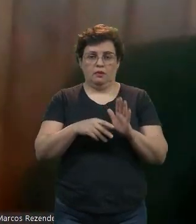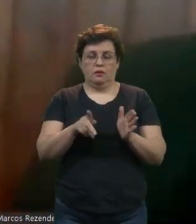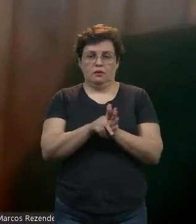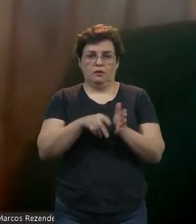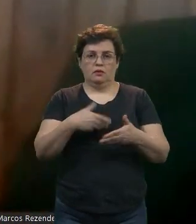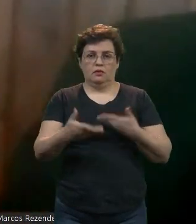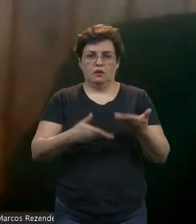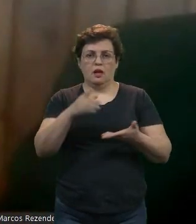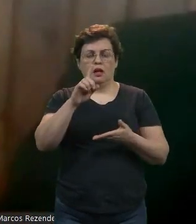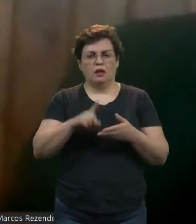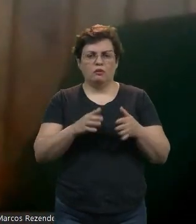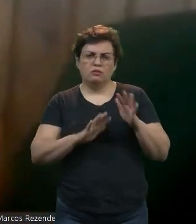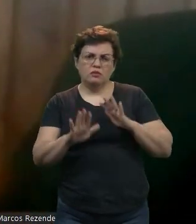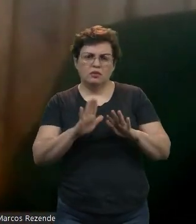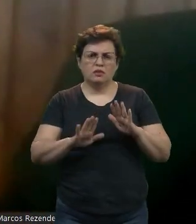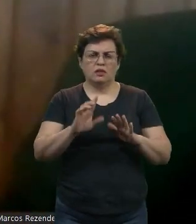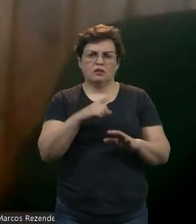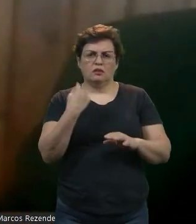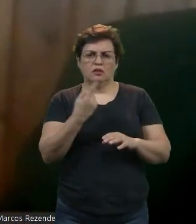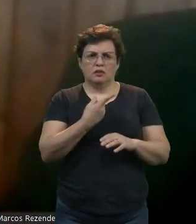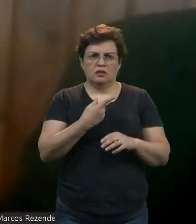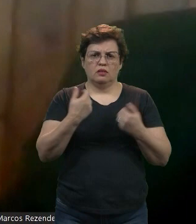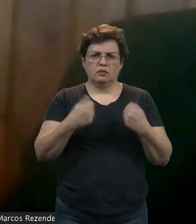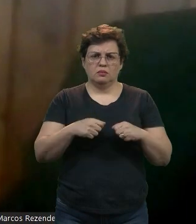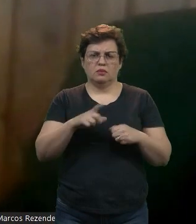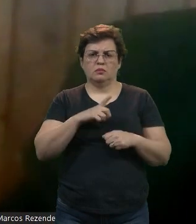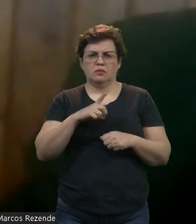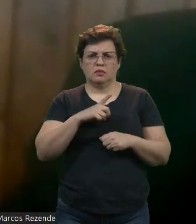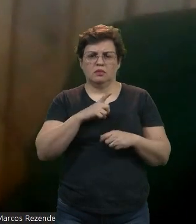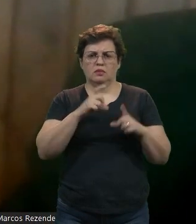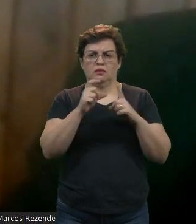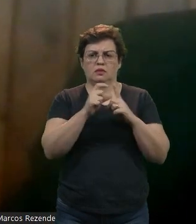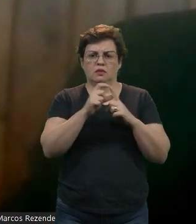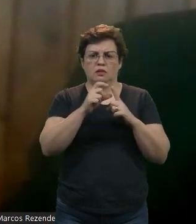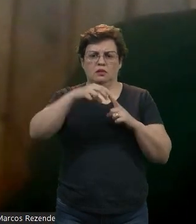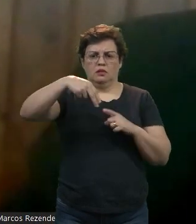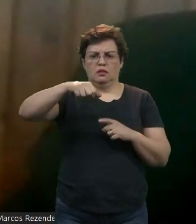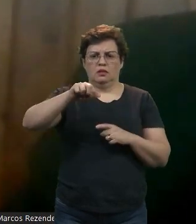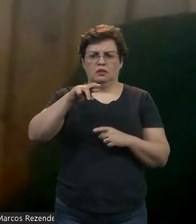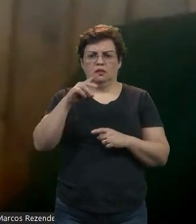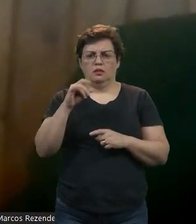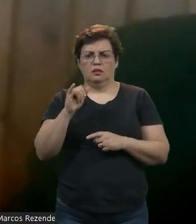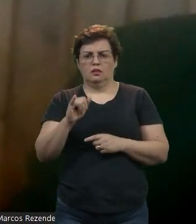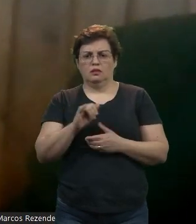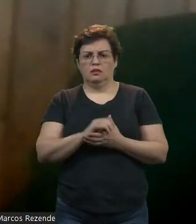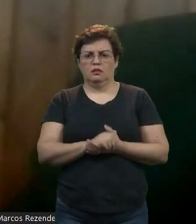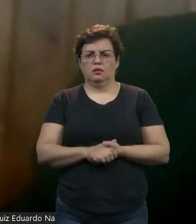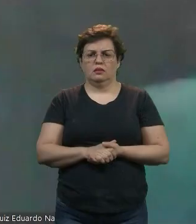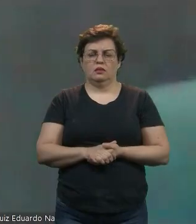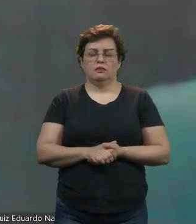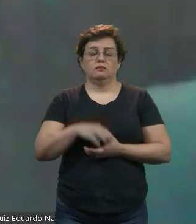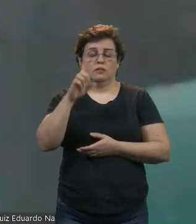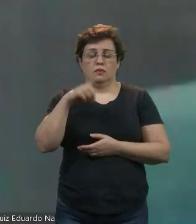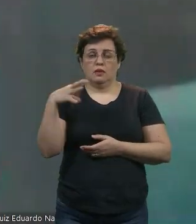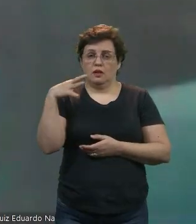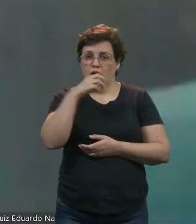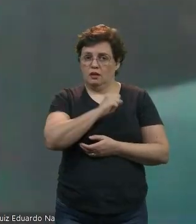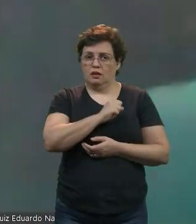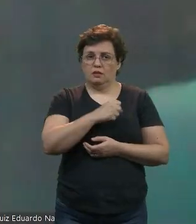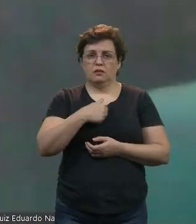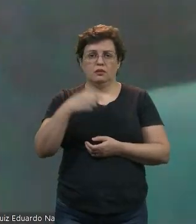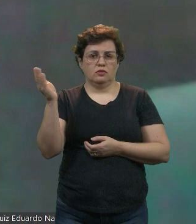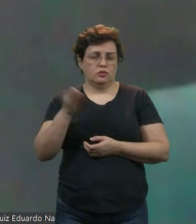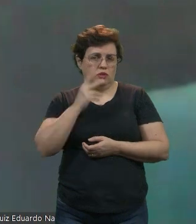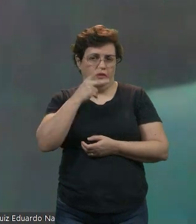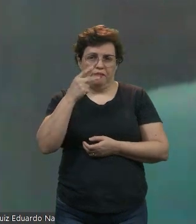cautela que todos nós devemos ter. Pede a palavra, a questão de ordem, vereador Luiz Eduardo Nardi. É rápido, senhor presidente, eu já disse